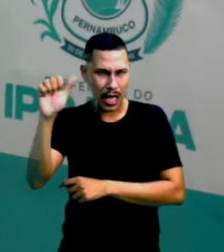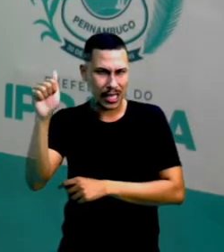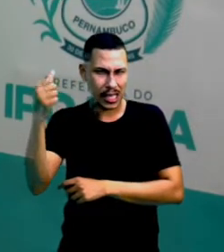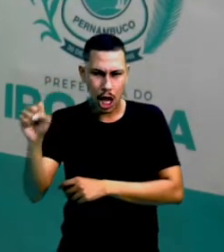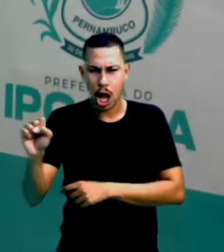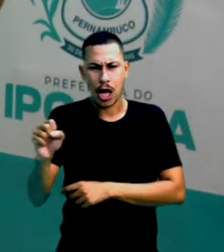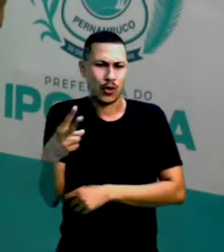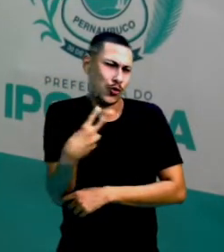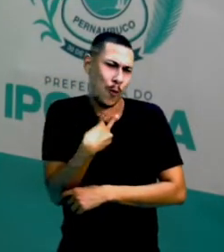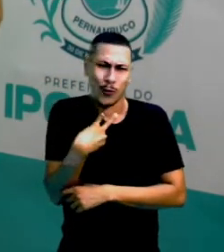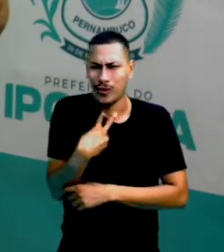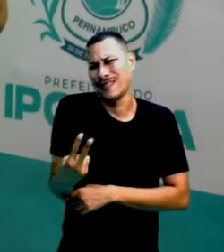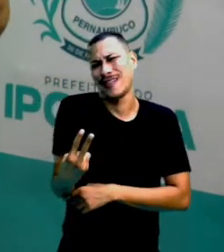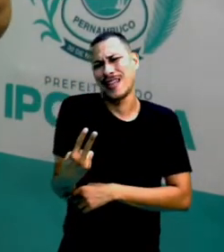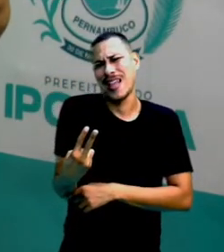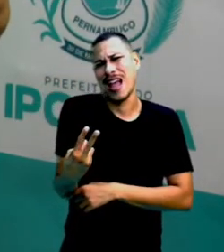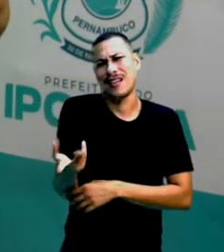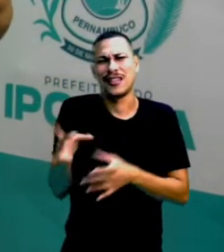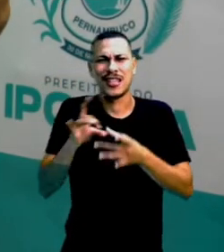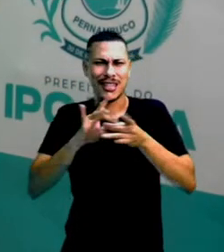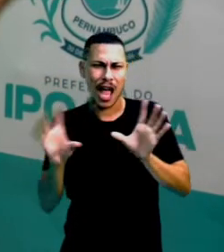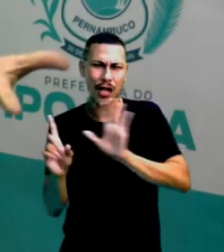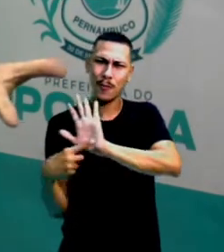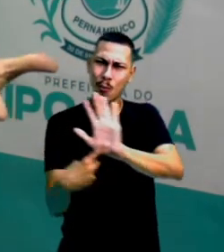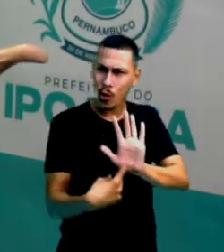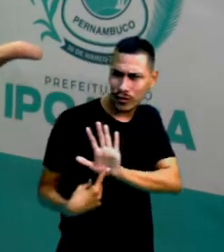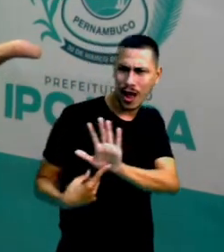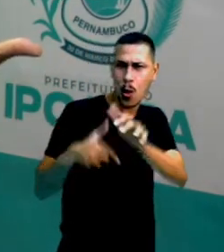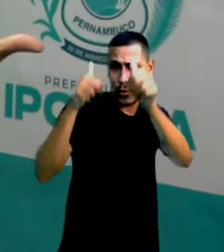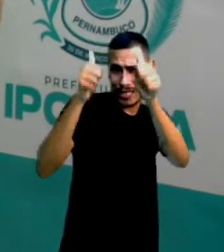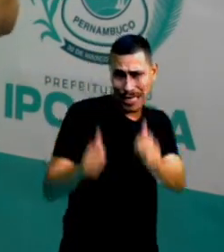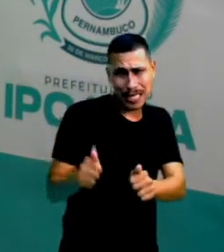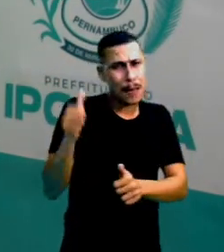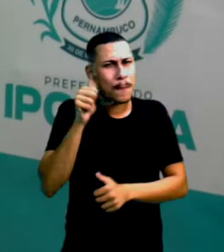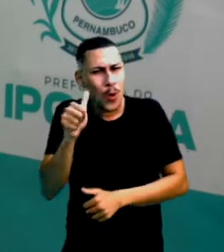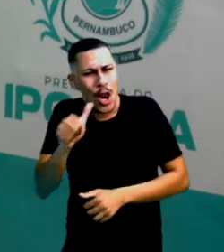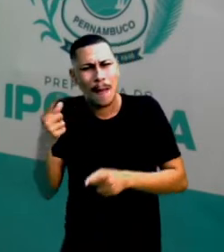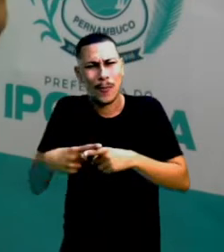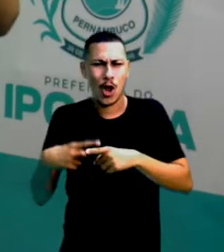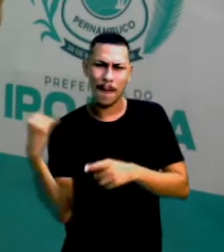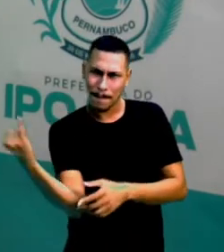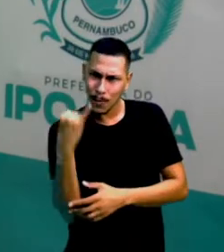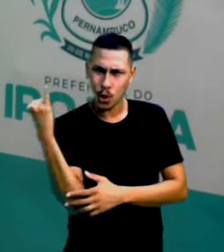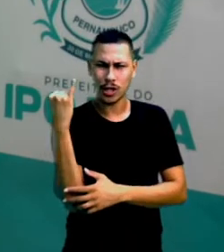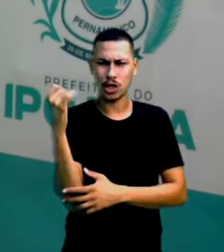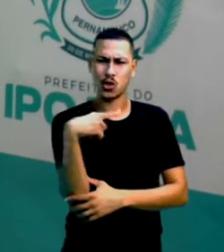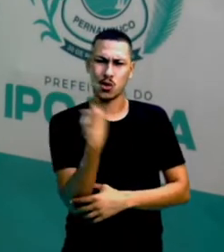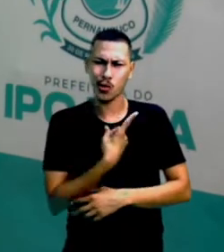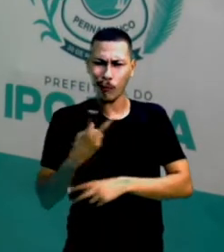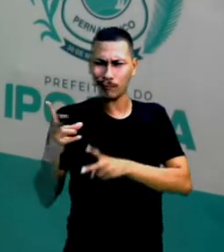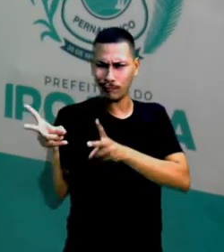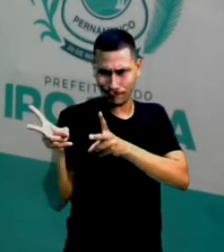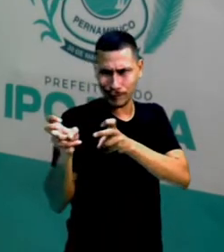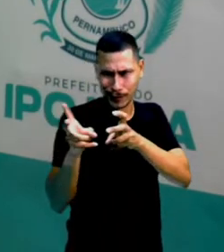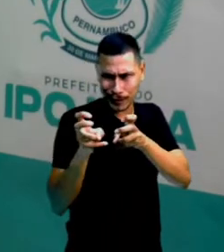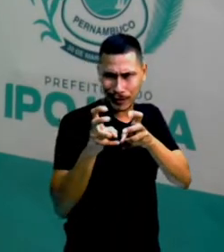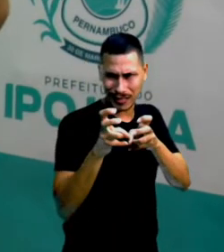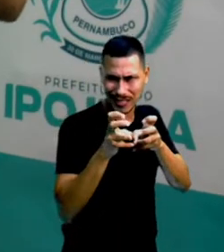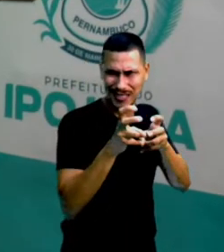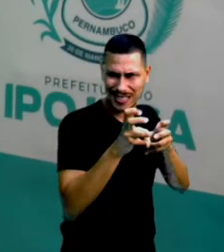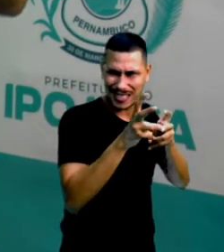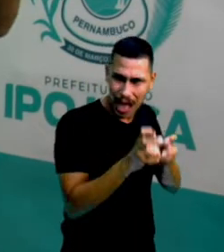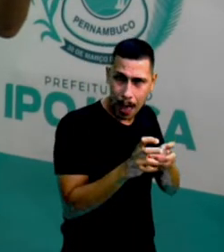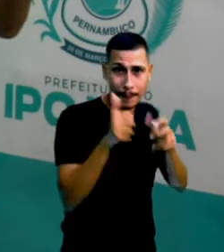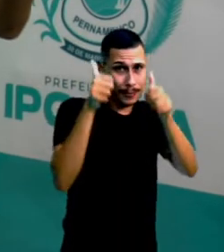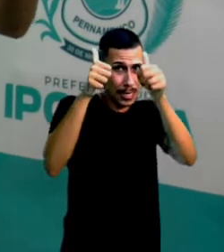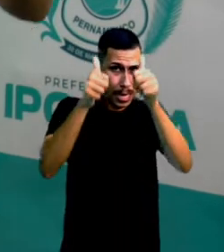eu sempre faço, uma presença feminina, né? Uma artista mulher, que é tão importante a gente perceber, né, que